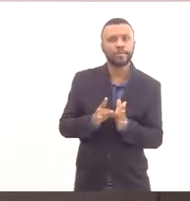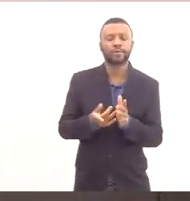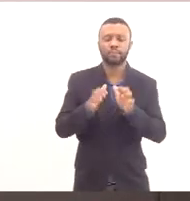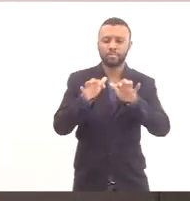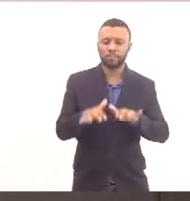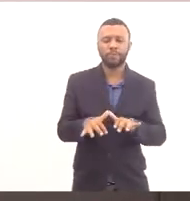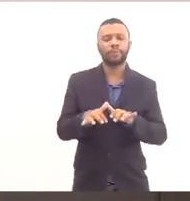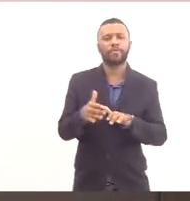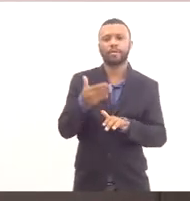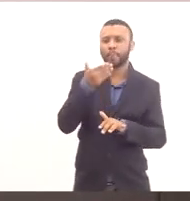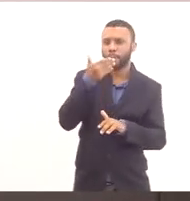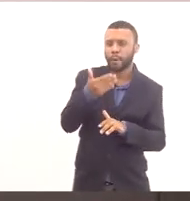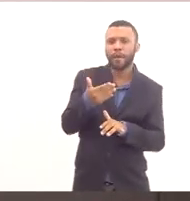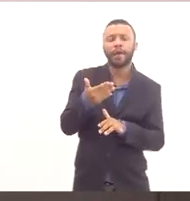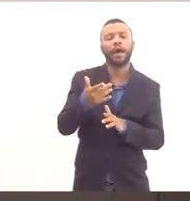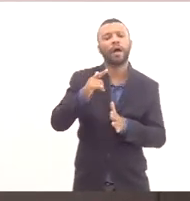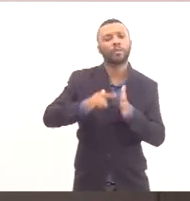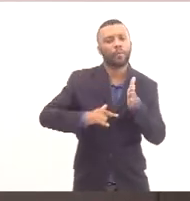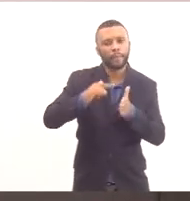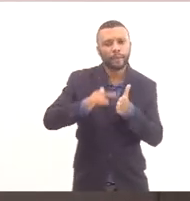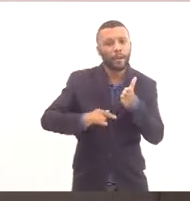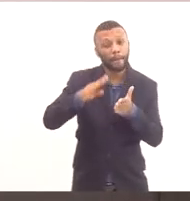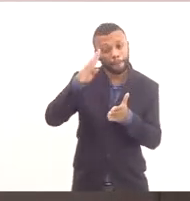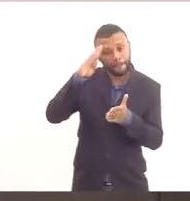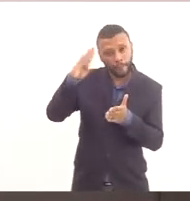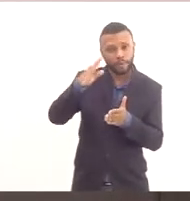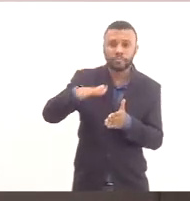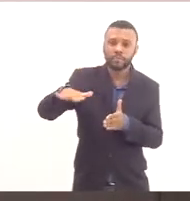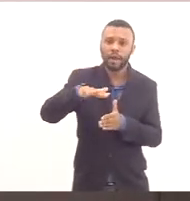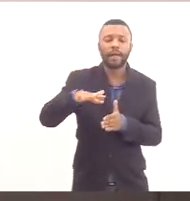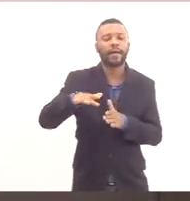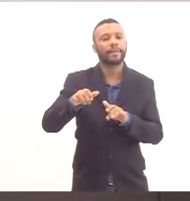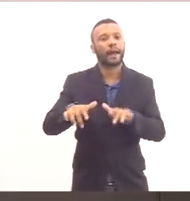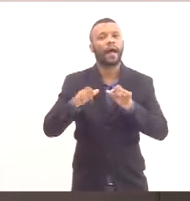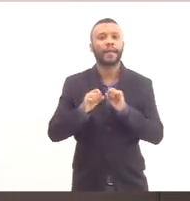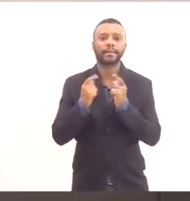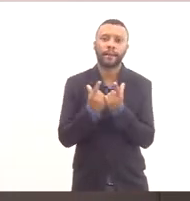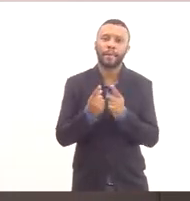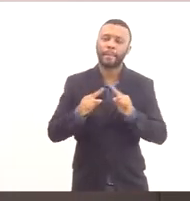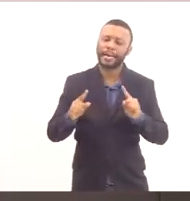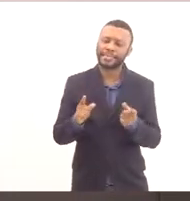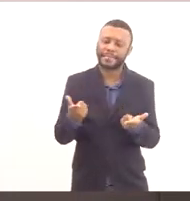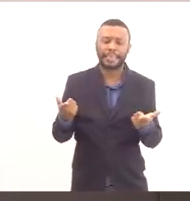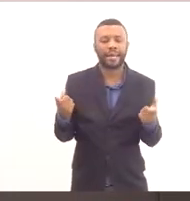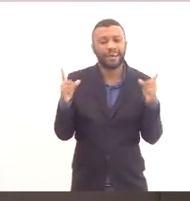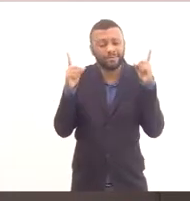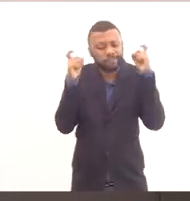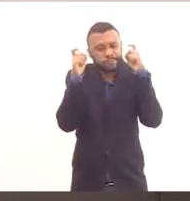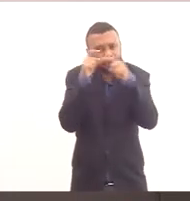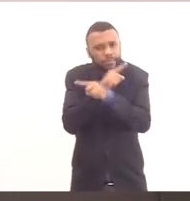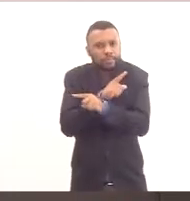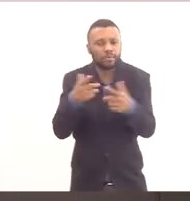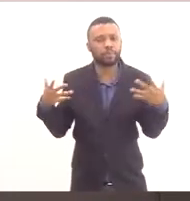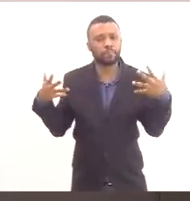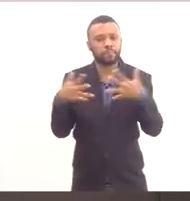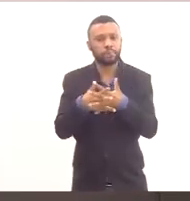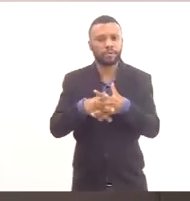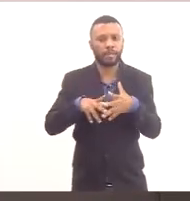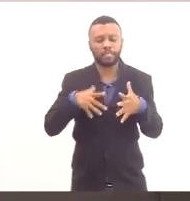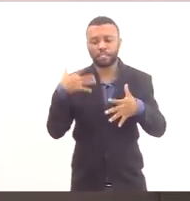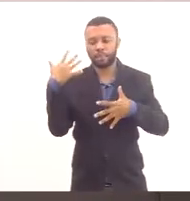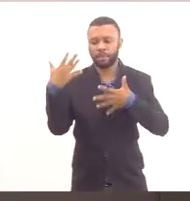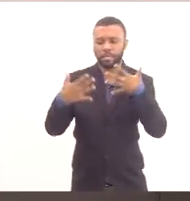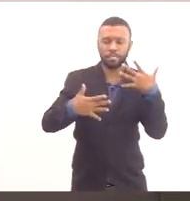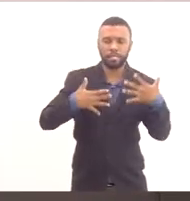fazer os requerimentos de pleitear a documentação sobre tudo quanto é dia da Assembleia mas me causa profunda estranheza esse Delírio